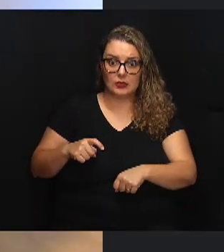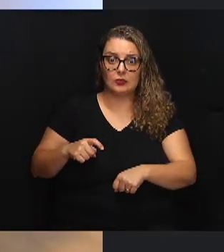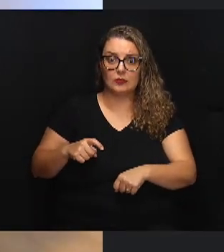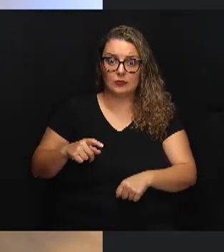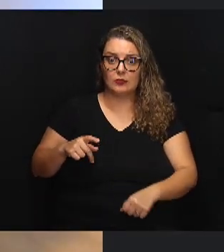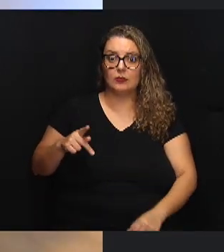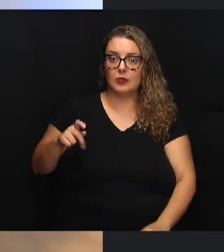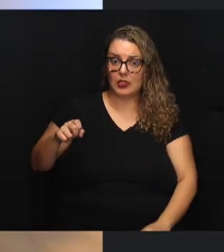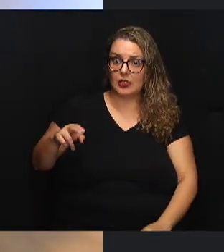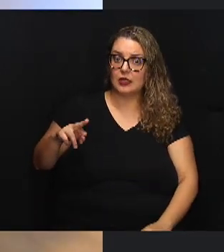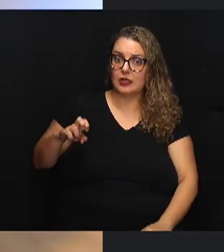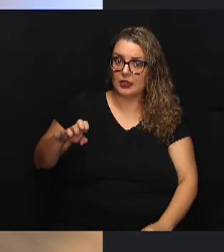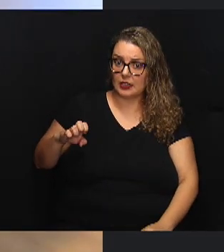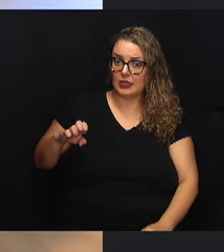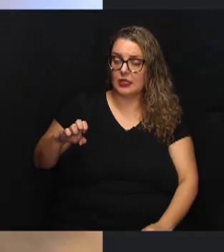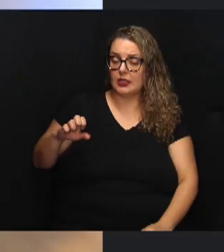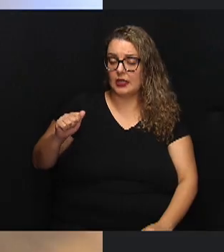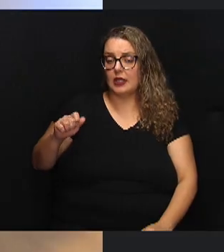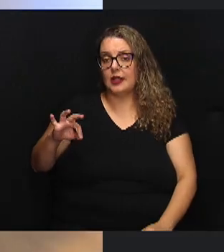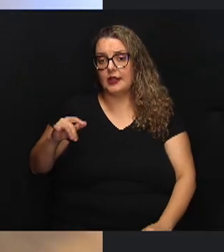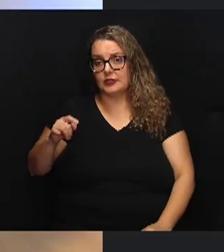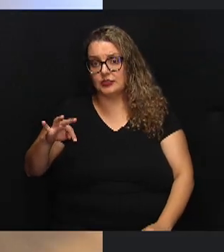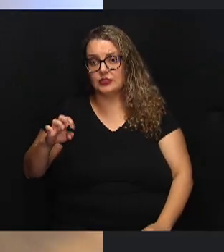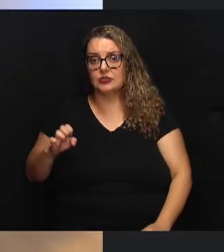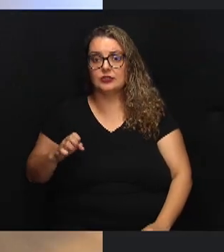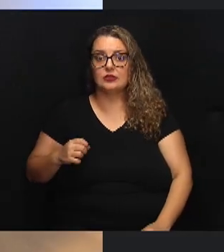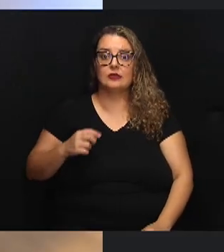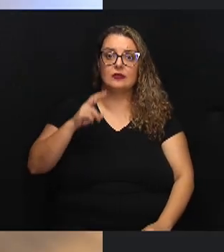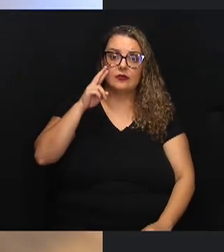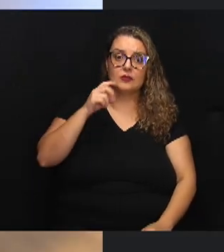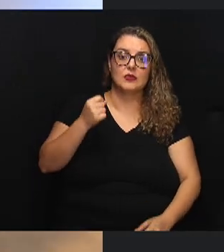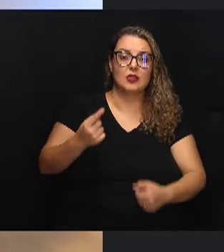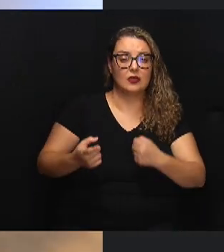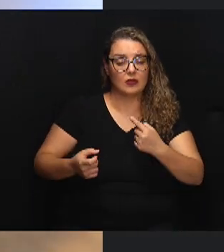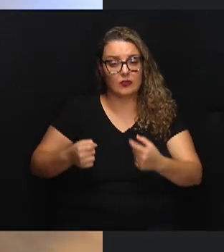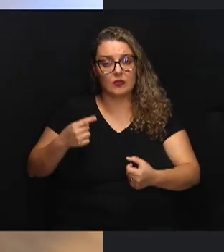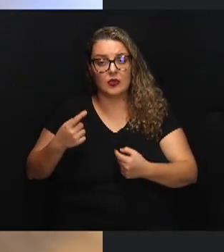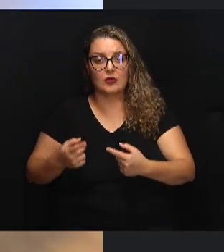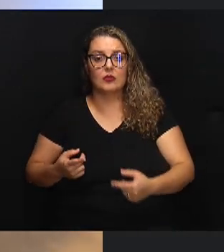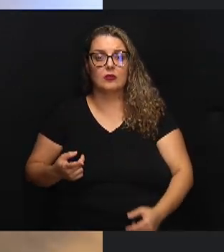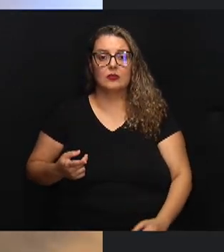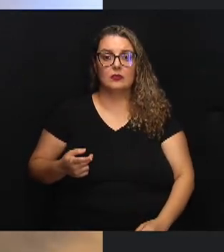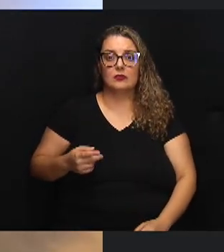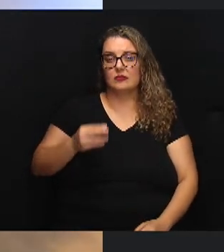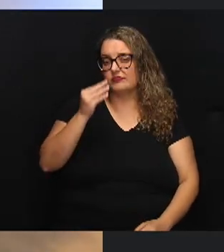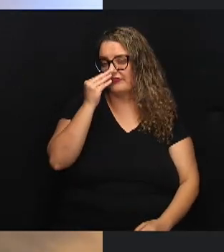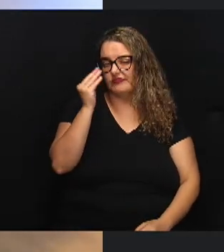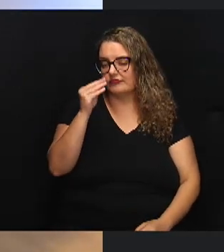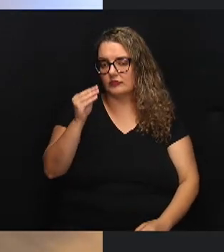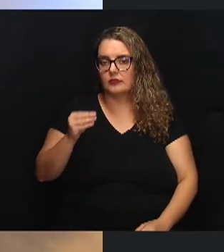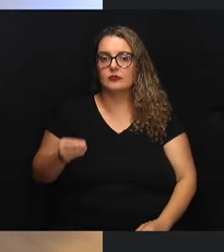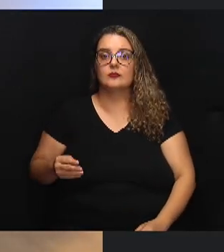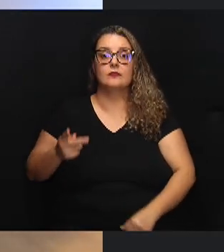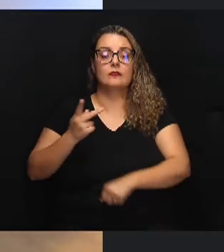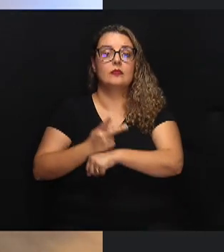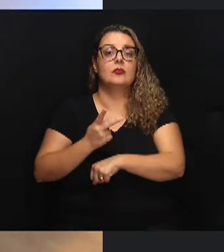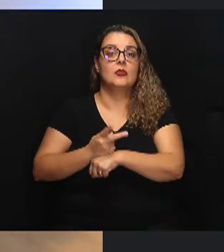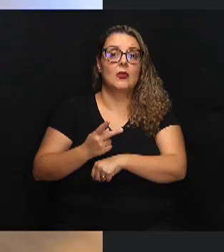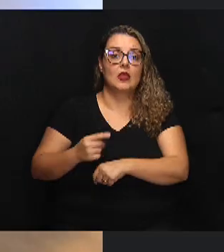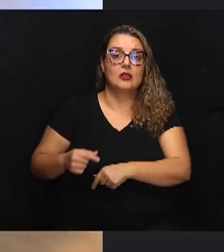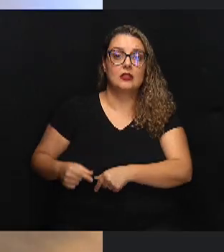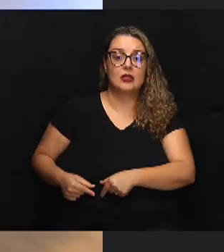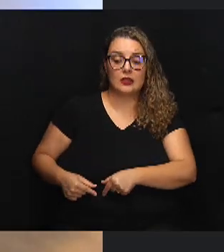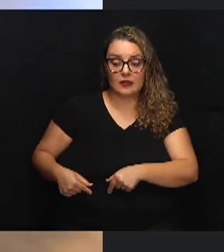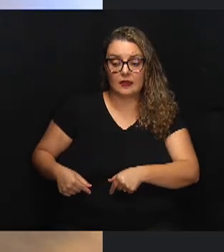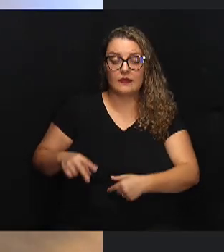médica também. A gente vê algumas negligências em relação a pedras na vesícula, né? Paciente que tem repetição de quadros inflamatórios